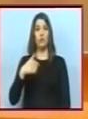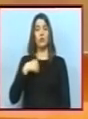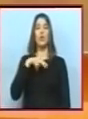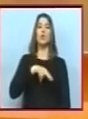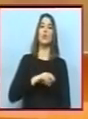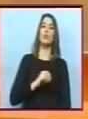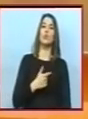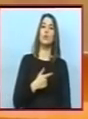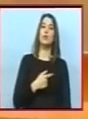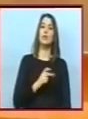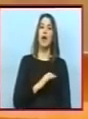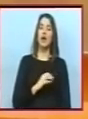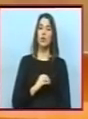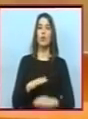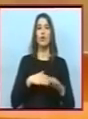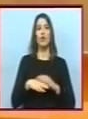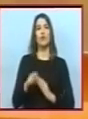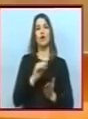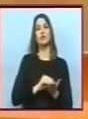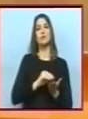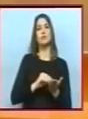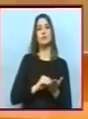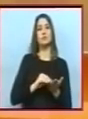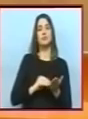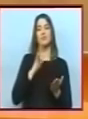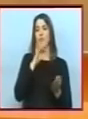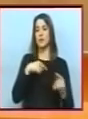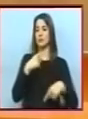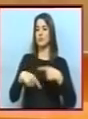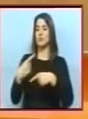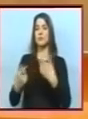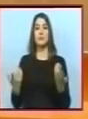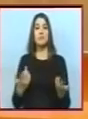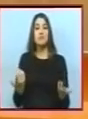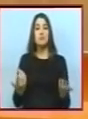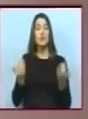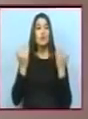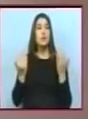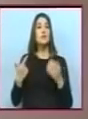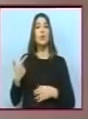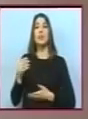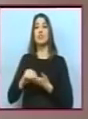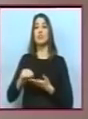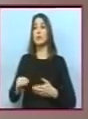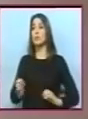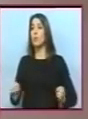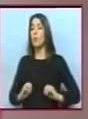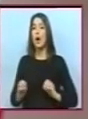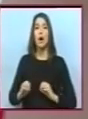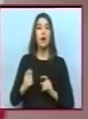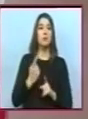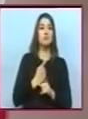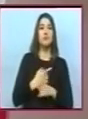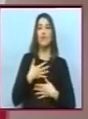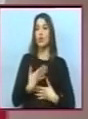otorga, realiza a escritura de habilitação de herdeiros com a indicação que não existe testamento ou outra disposição de última